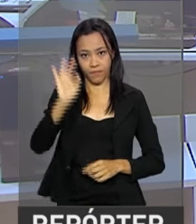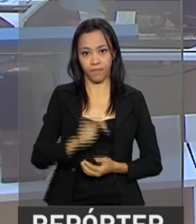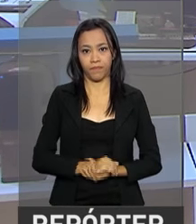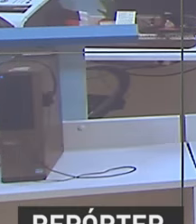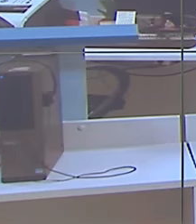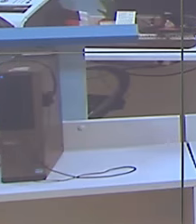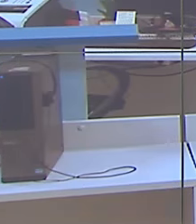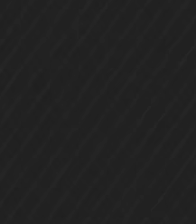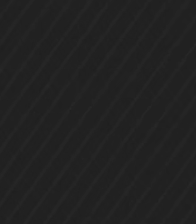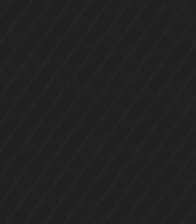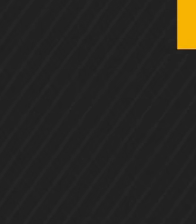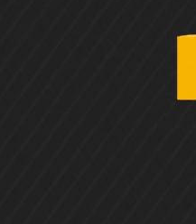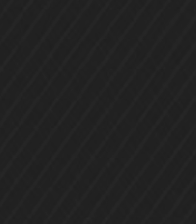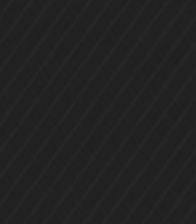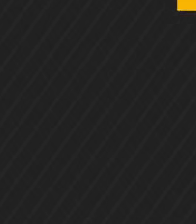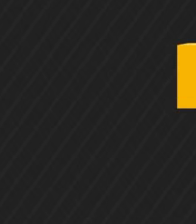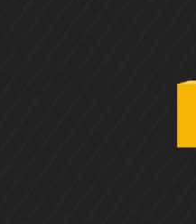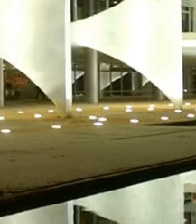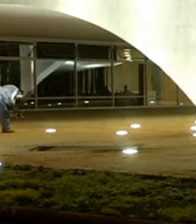federal.